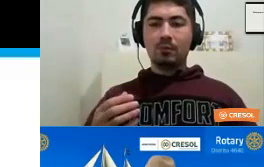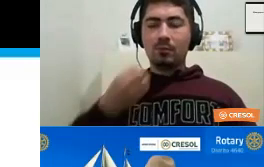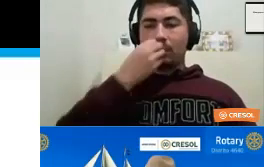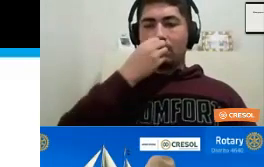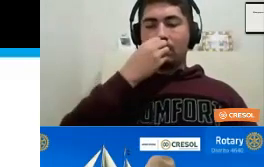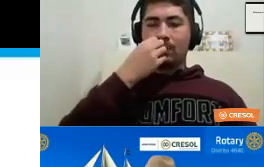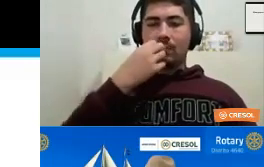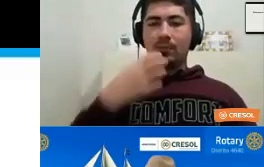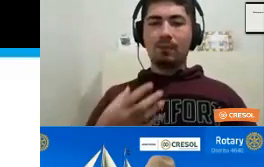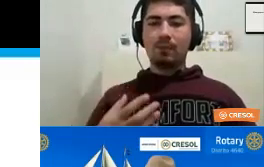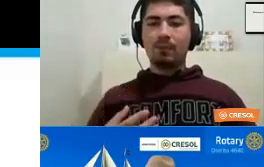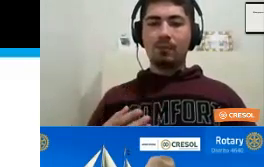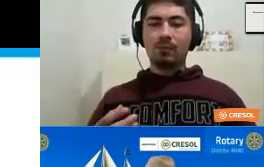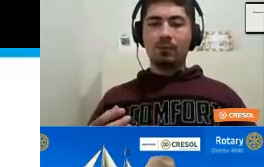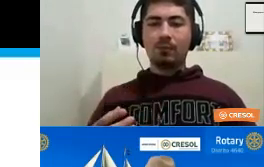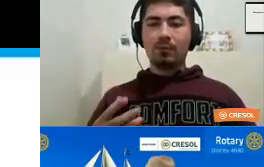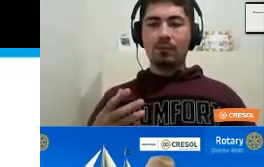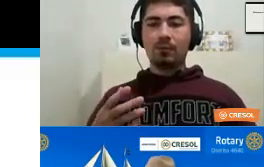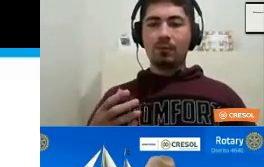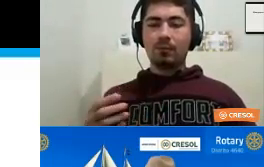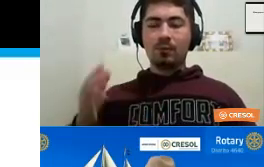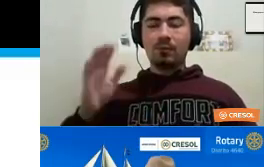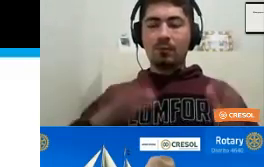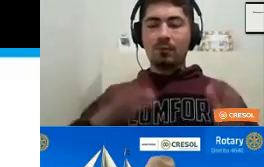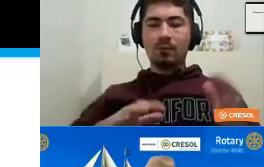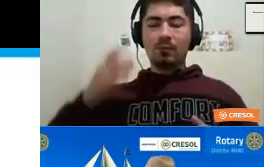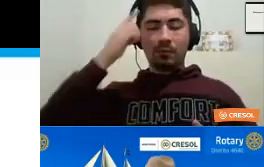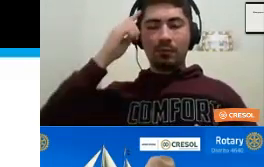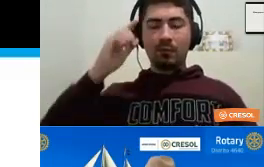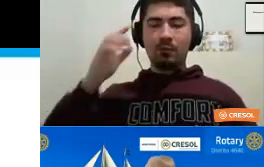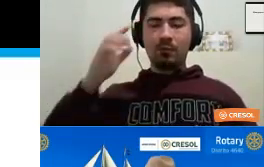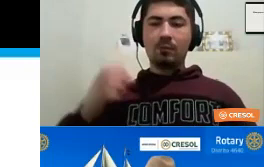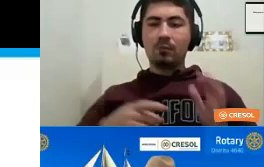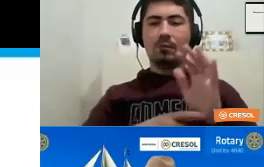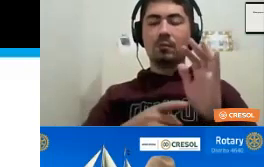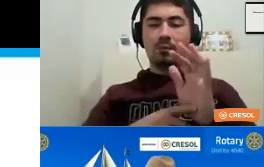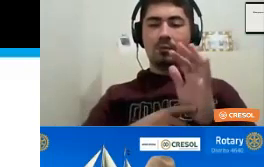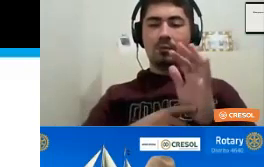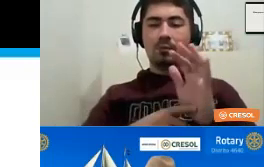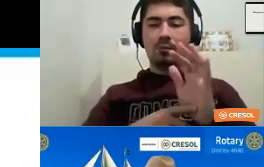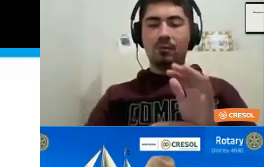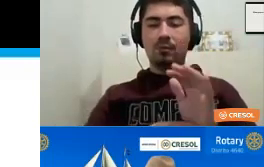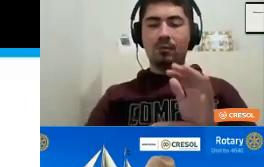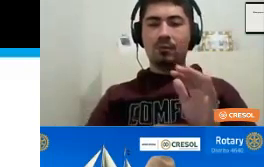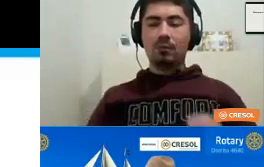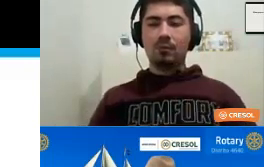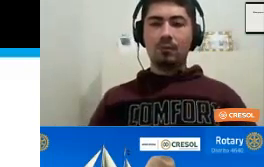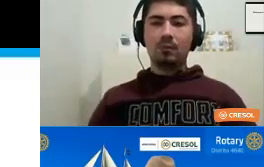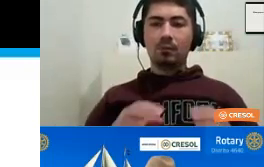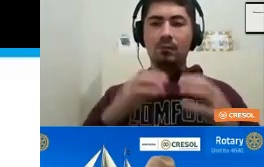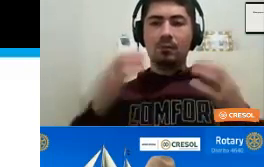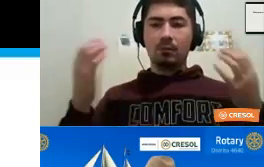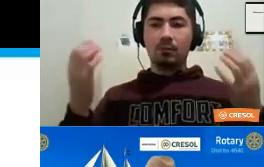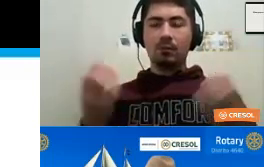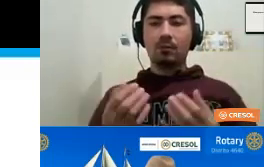não tem nem noção da grandeza que é tudo que é feito no Rotary Internacional através da Fundação Rotary.